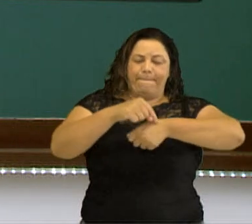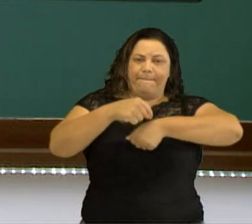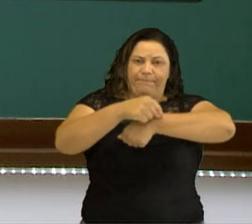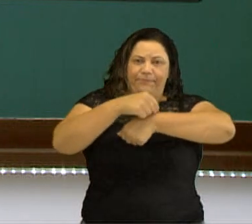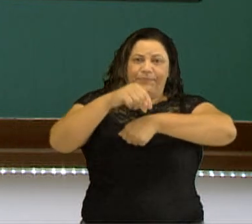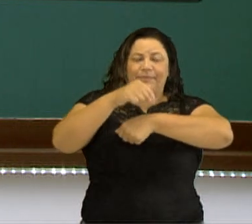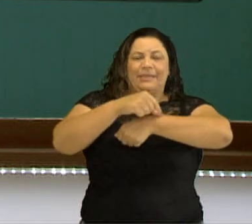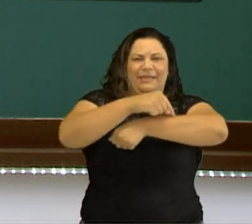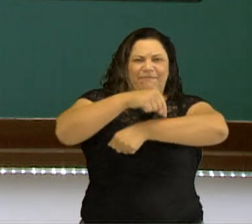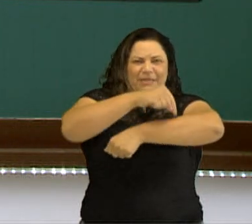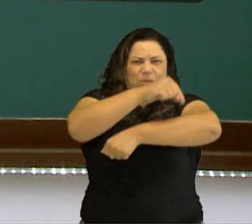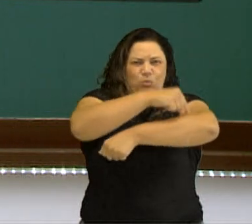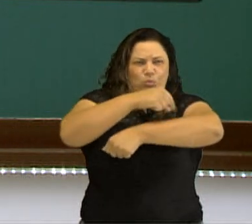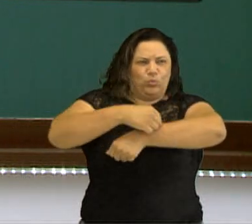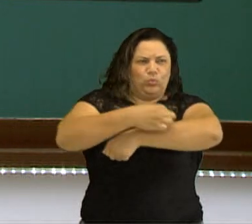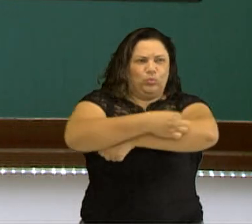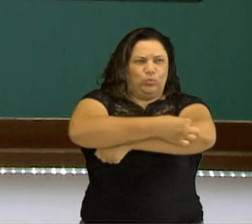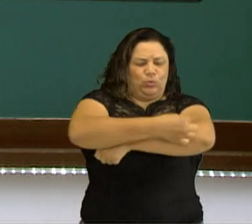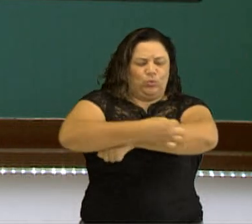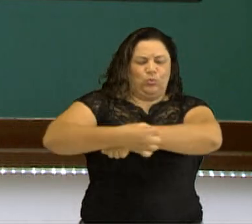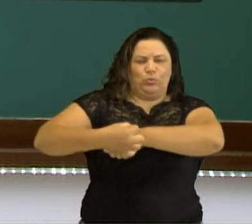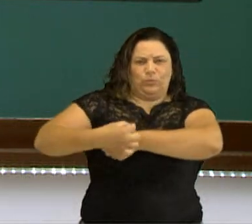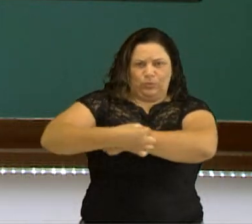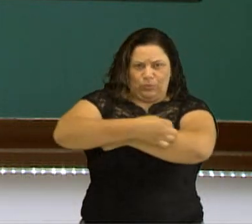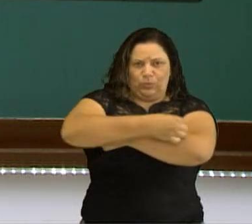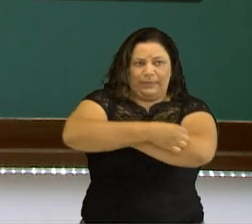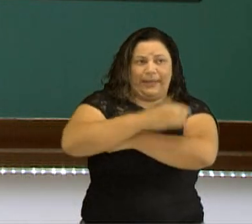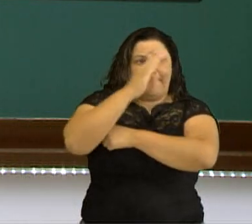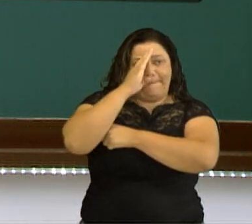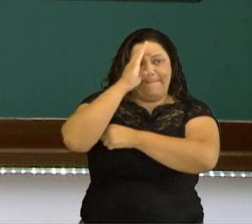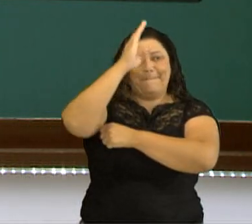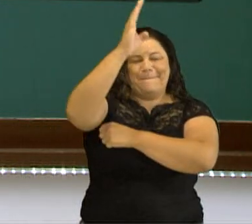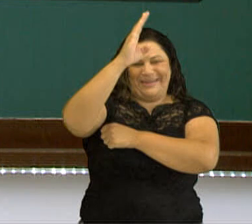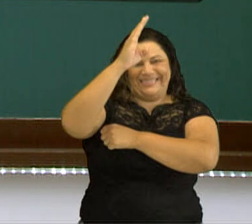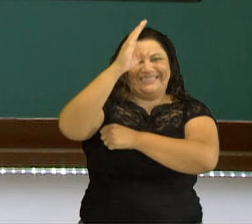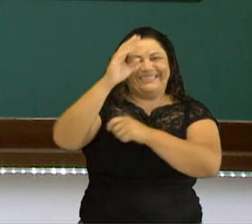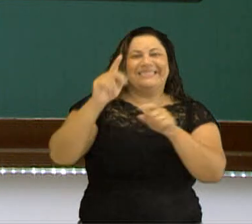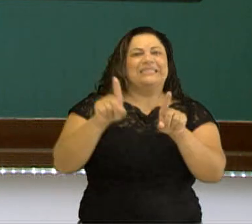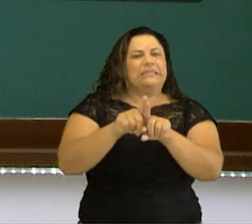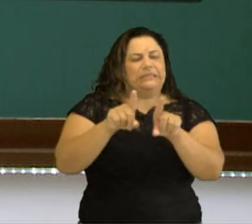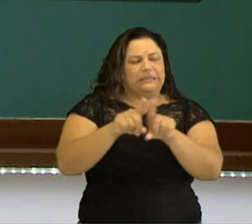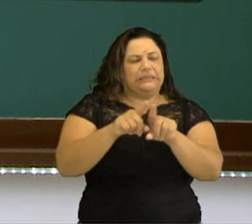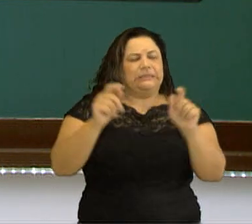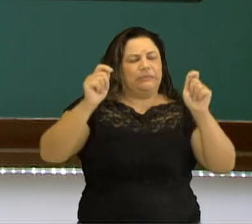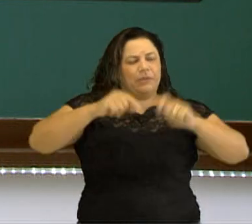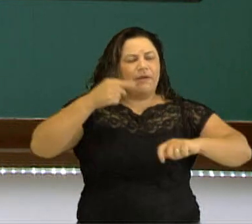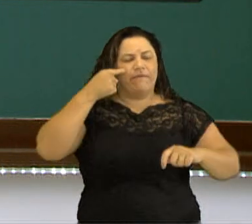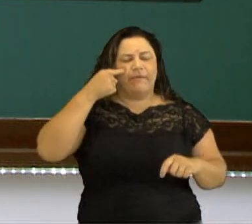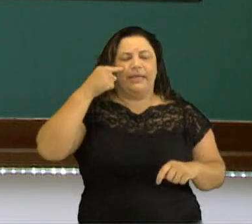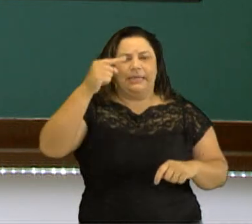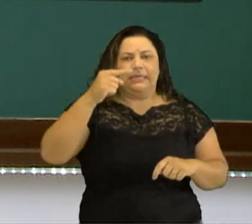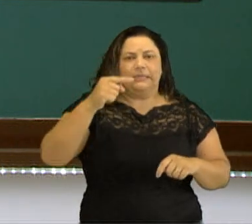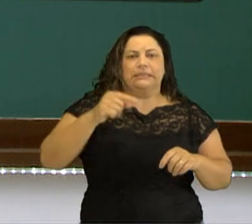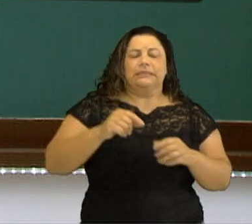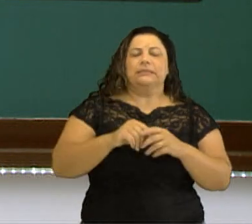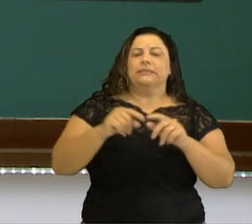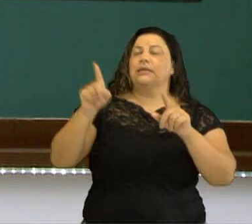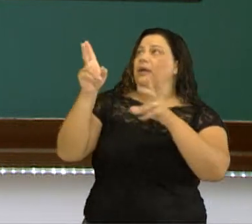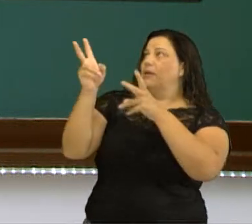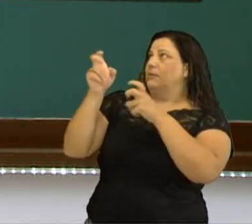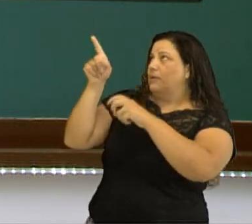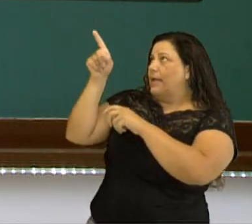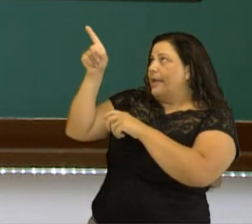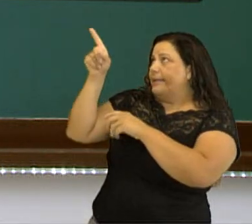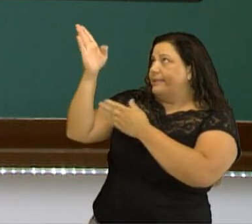corpo, mas o principal sintoma que você vai ter vão ser nas regiões genitais, essas verruguinhas. O que o